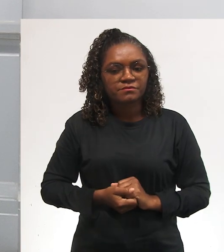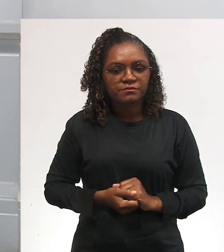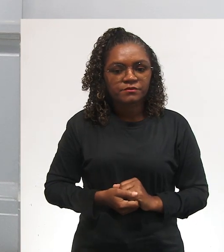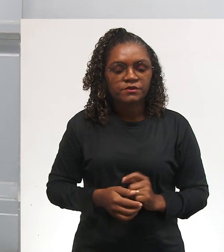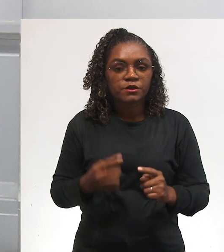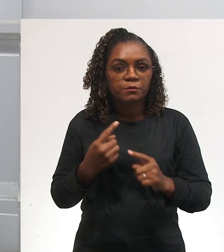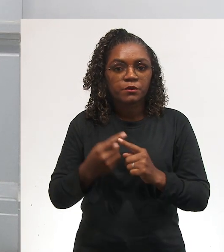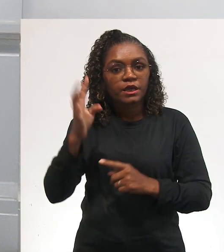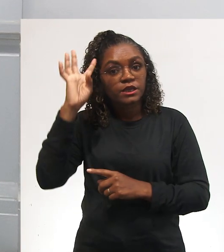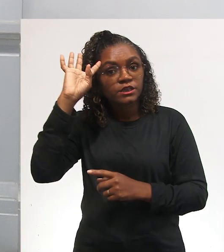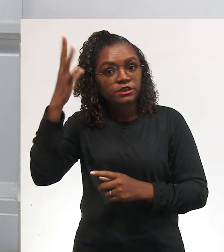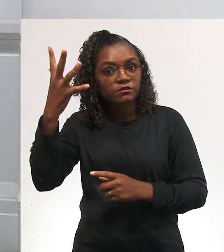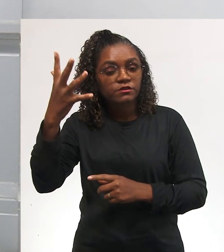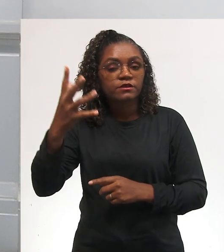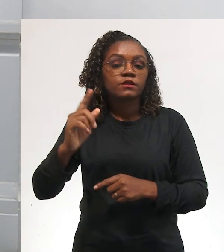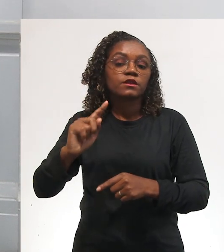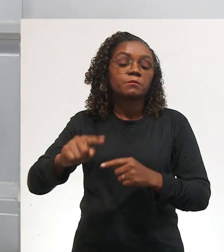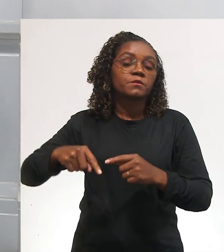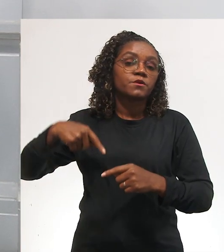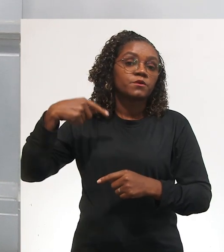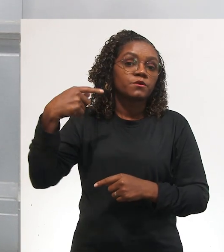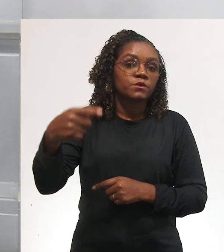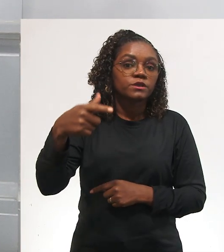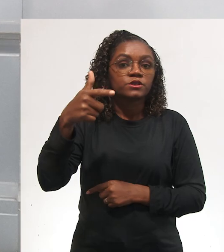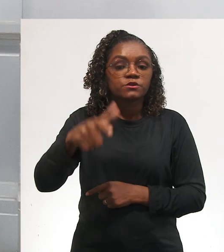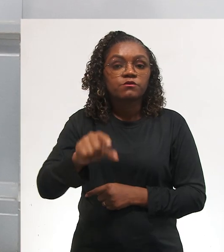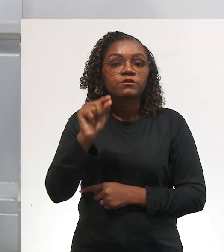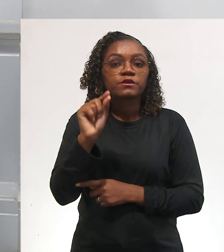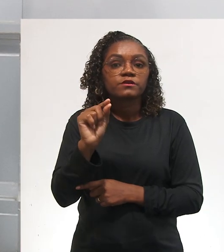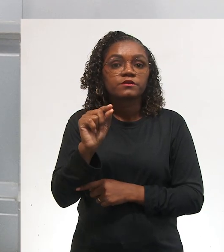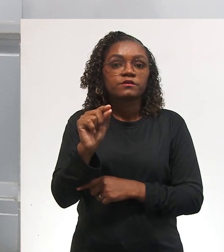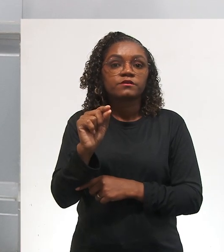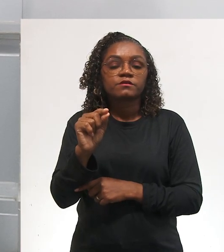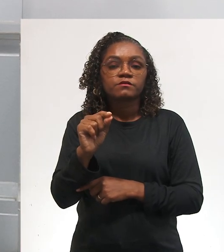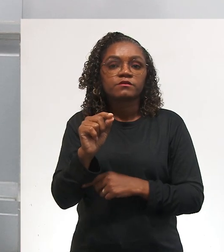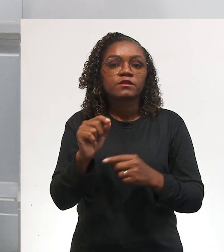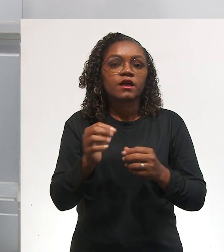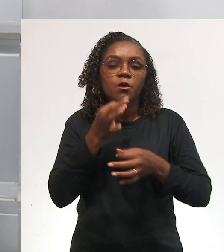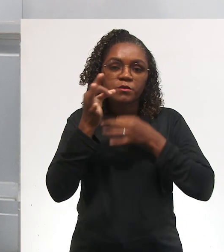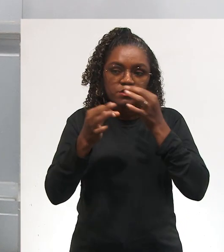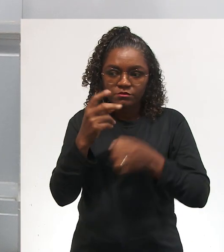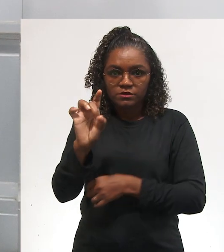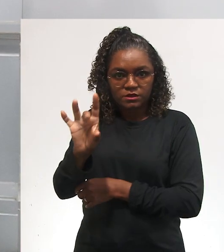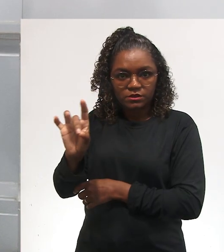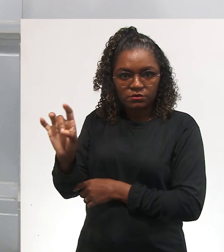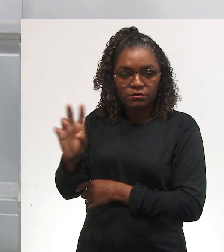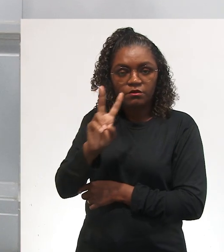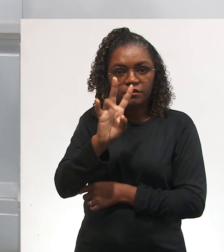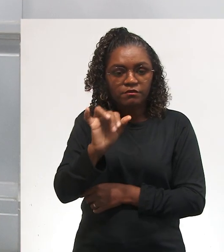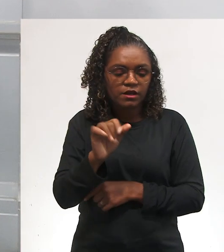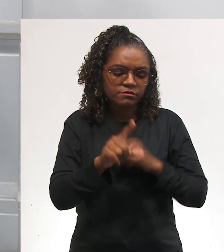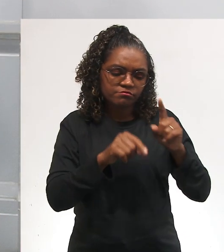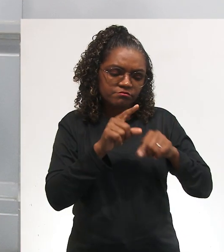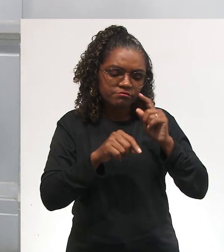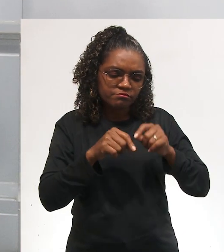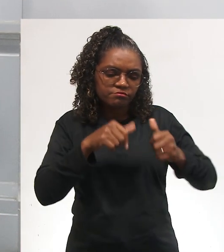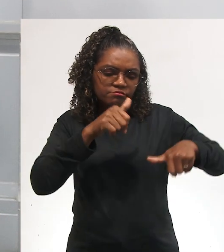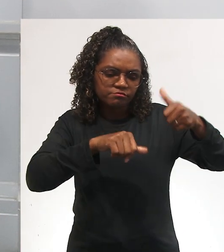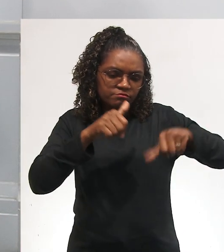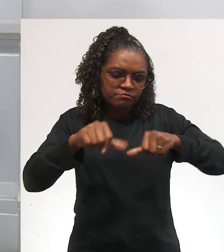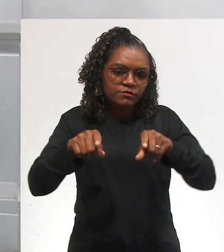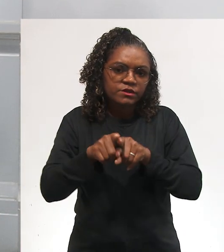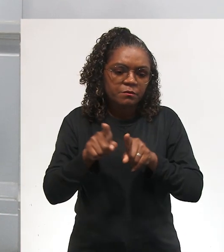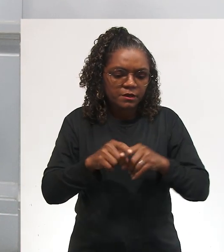solução. Depois, num outro momento, é que essas ideias vão ser analisadas, vão ser classificadas